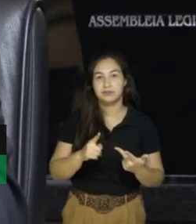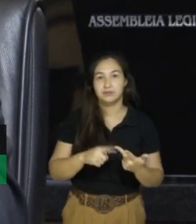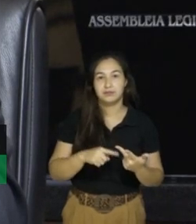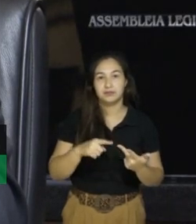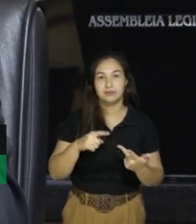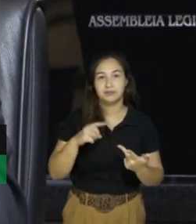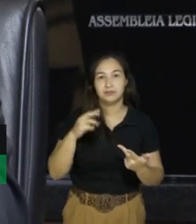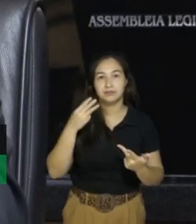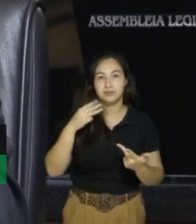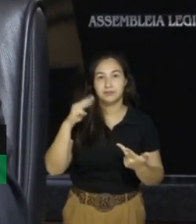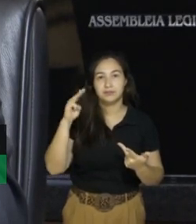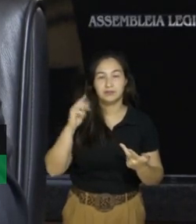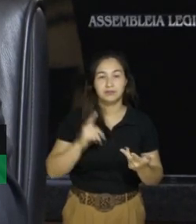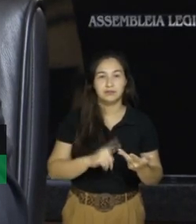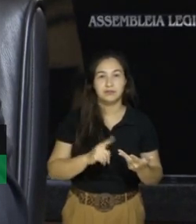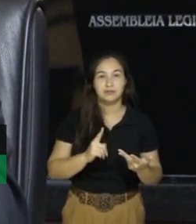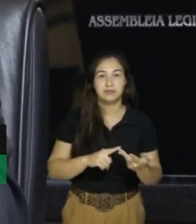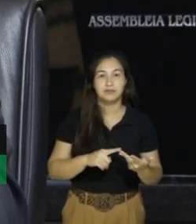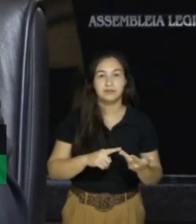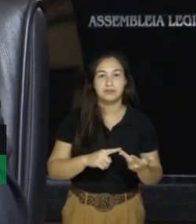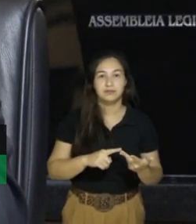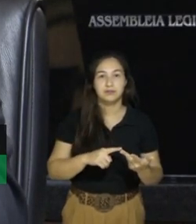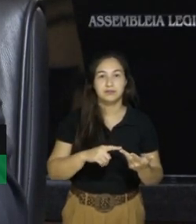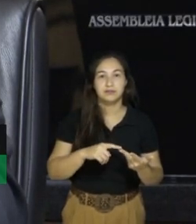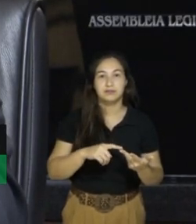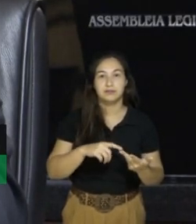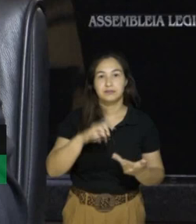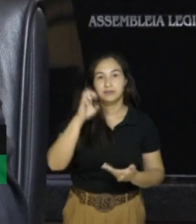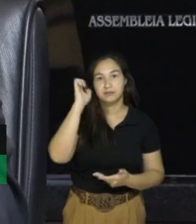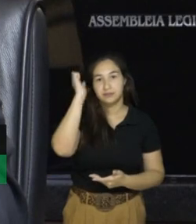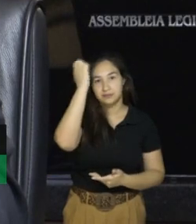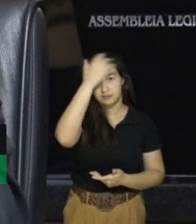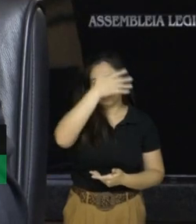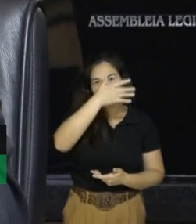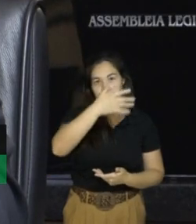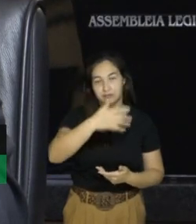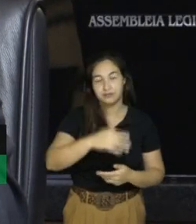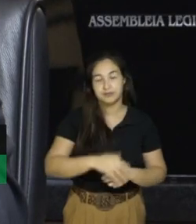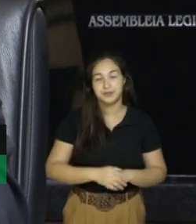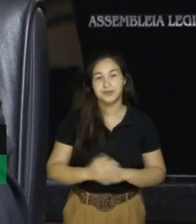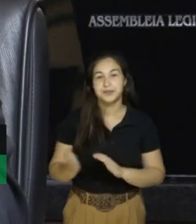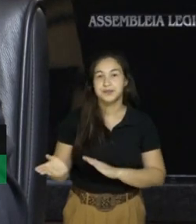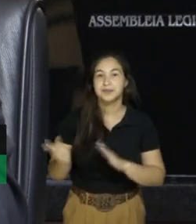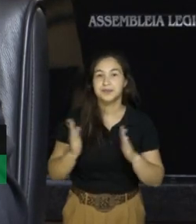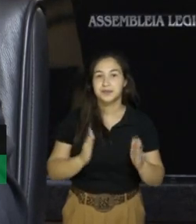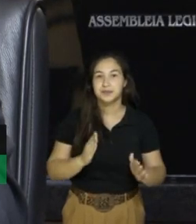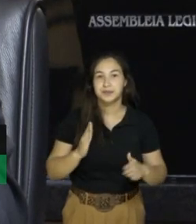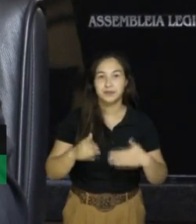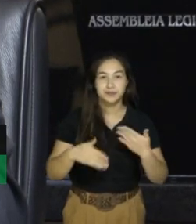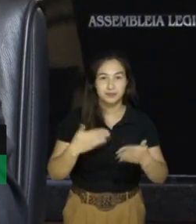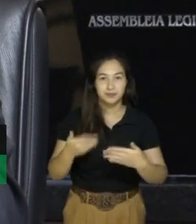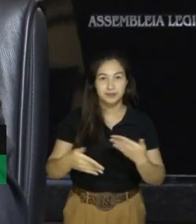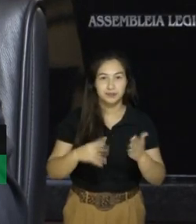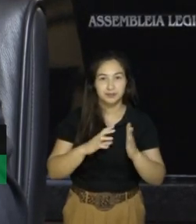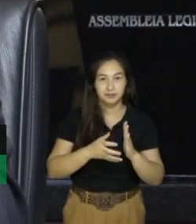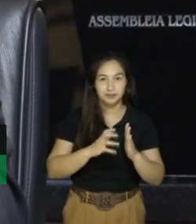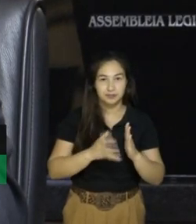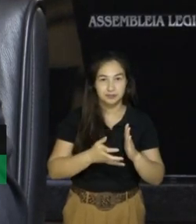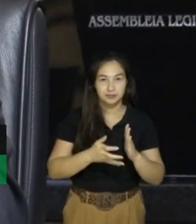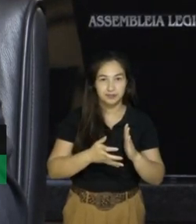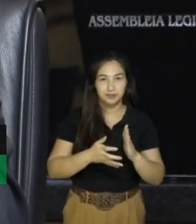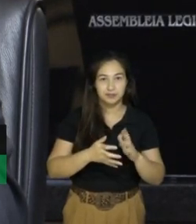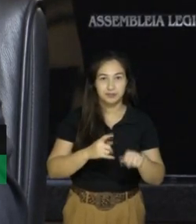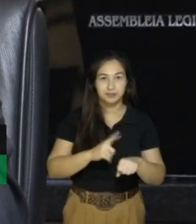kadorin e Emerson Stein grande expediente neste horário destinado aos partidos políticos